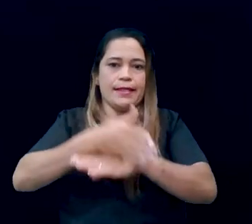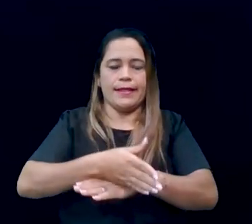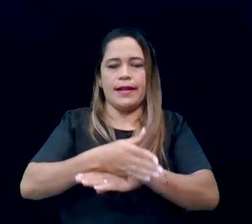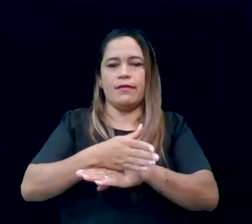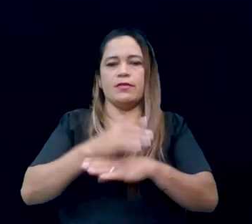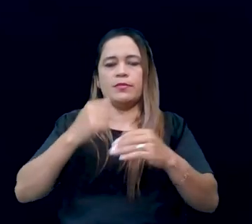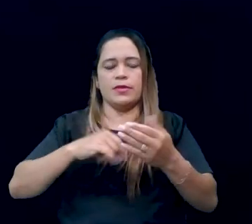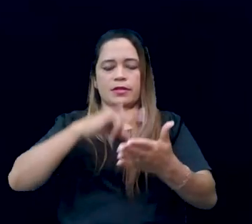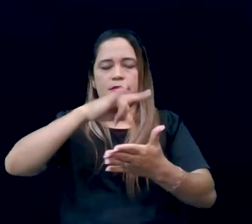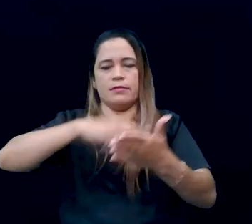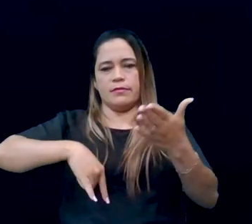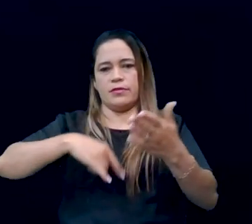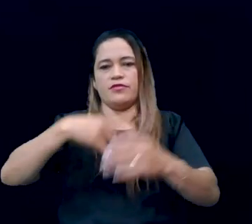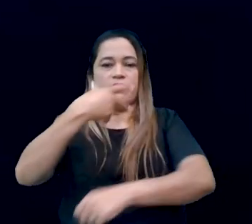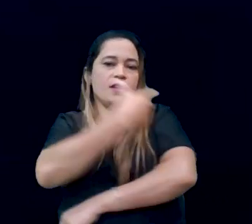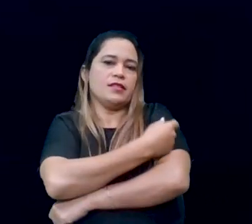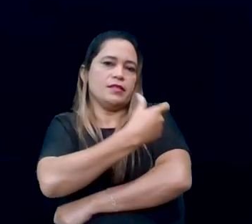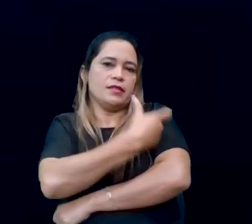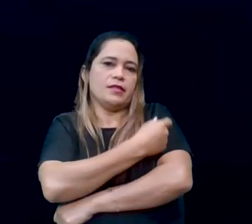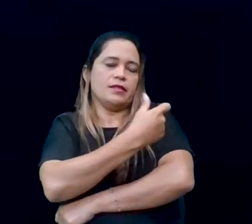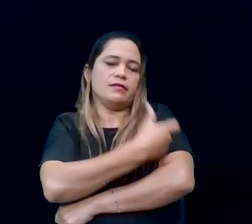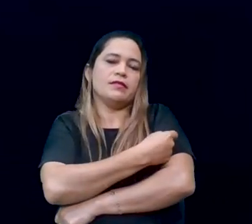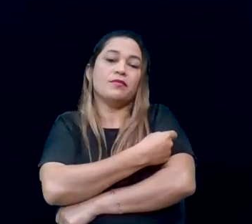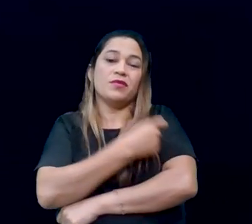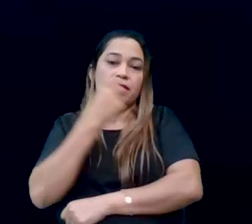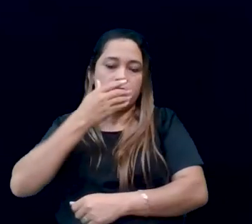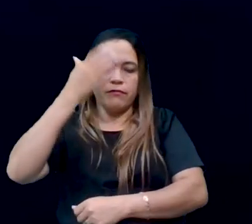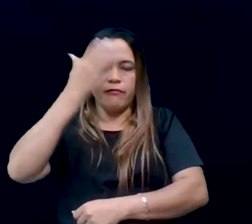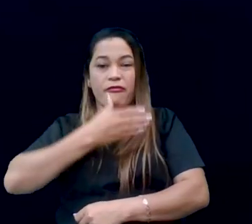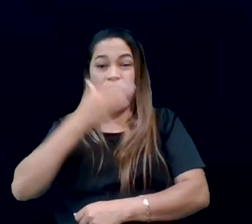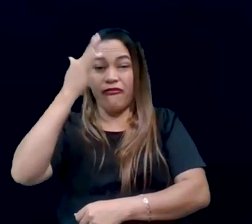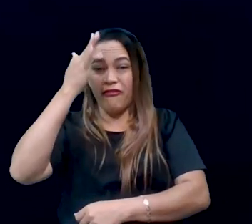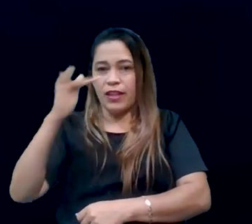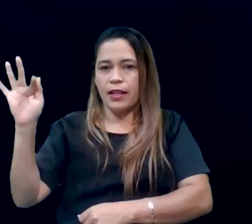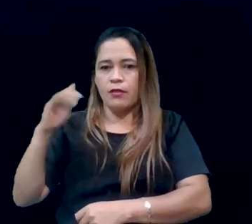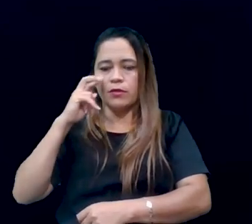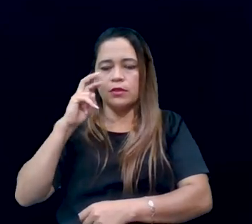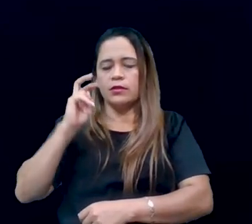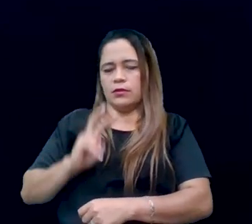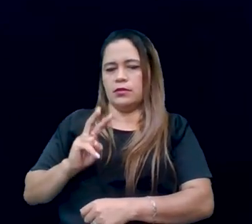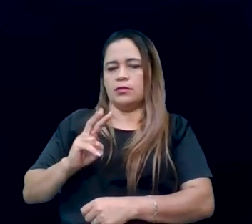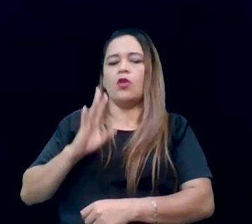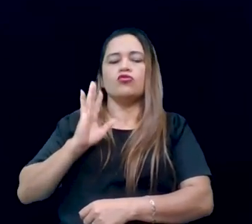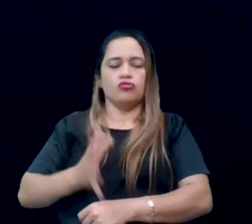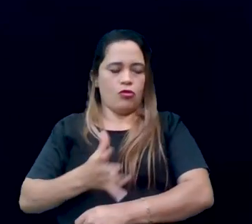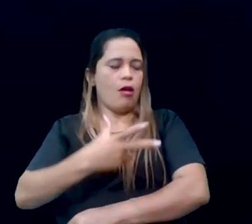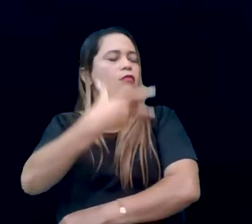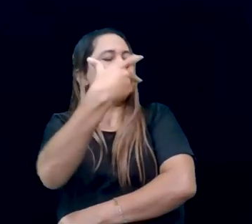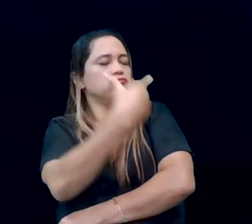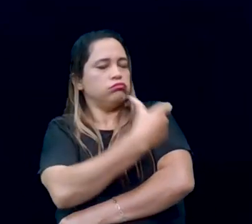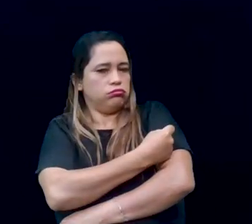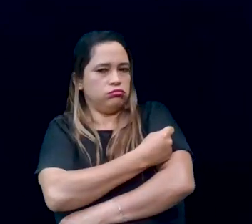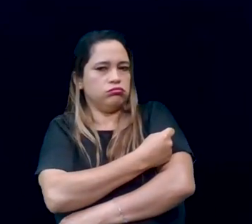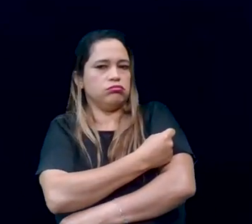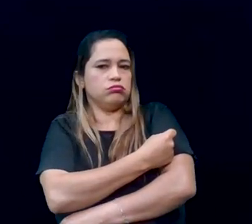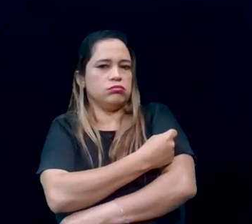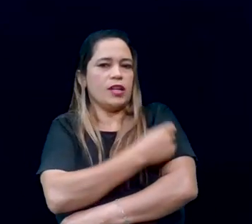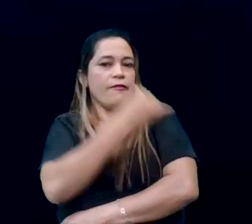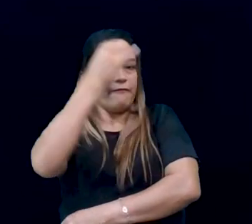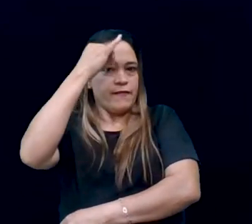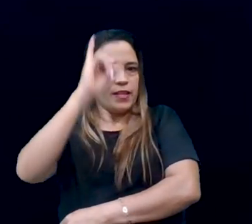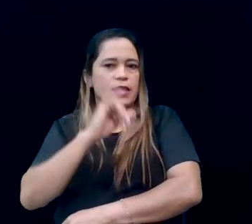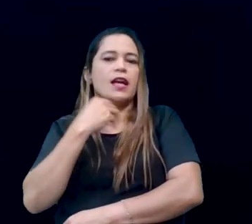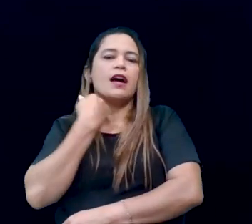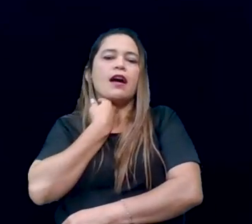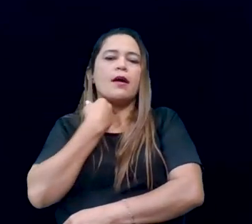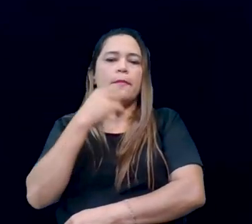que levar o seu cartão de vacinação com reconhecimento federal, dizendo que você foi vacinado contra a febre amarela. Isso é uma forma